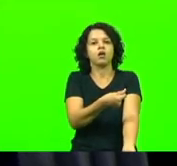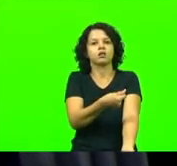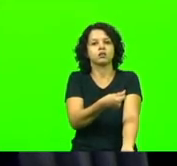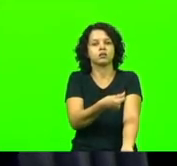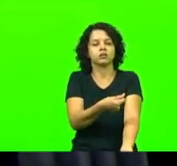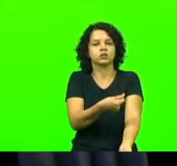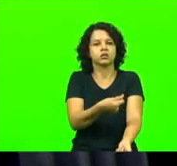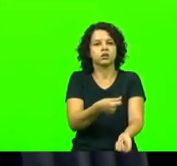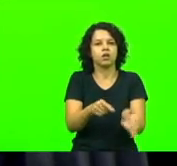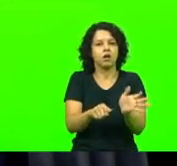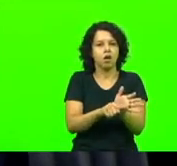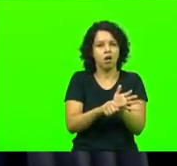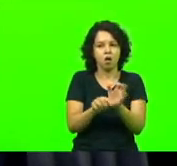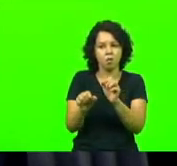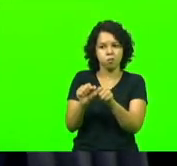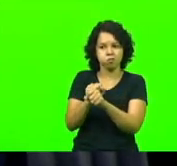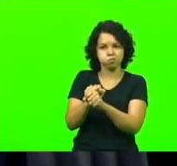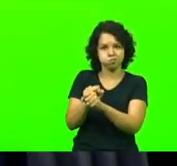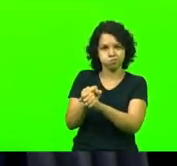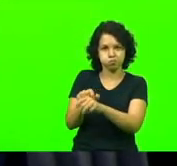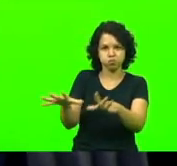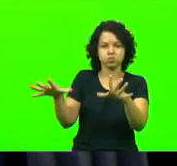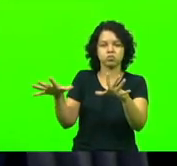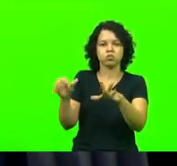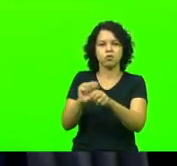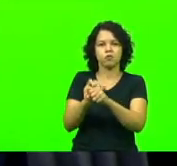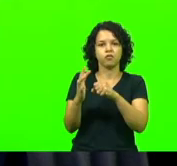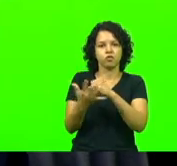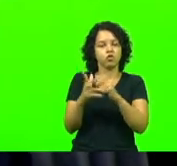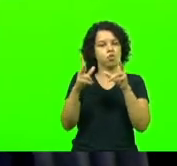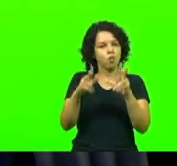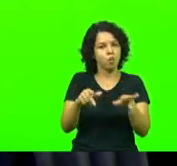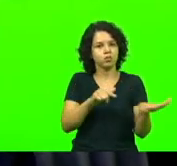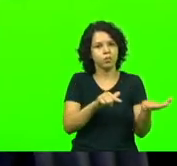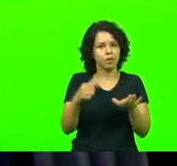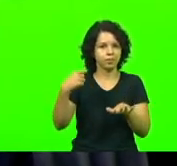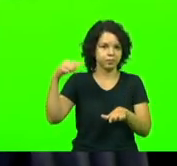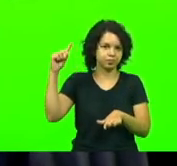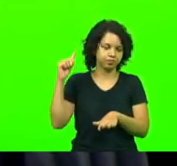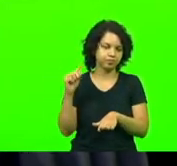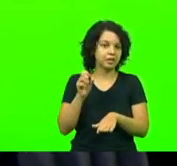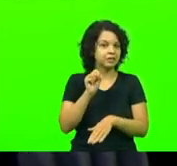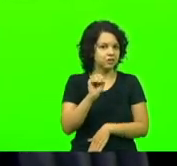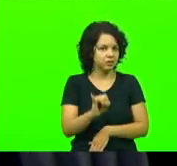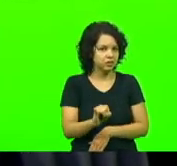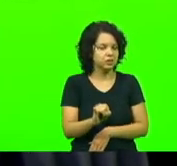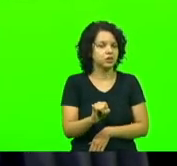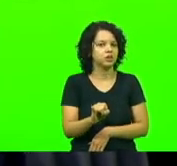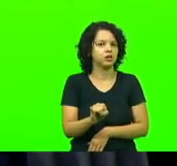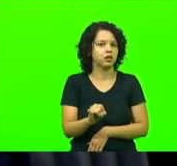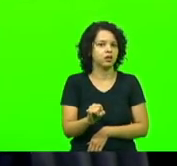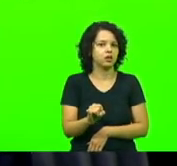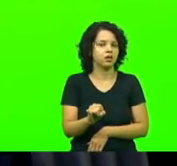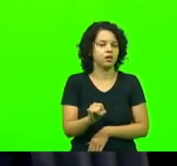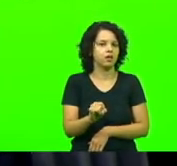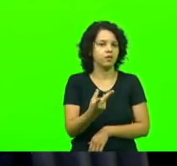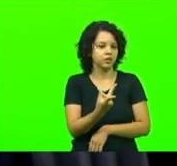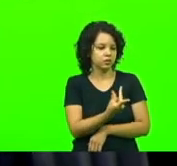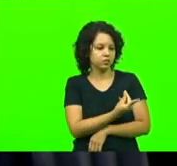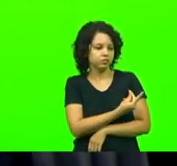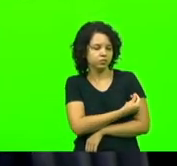tinha dado um surto como deu semana passada. Se a vacina imunizasse, ou se a